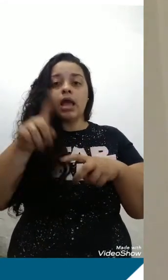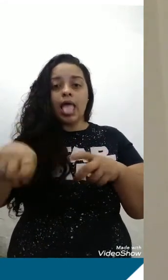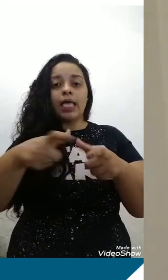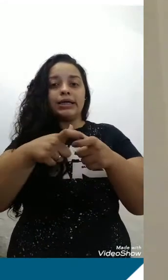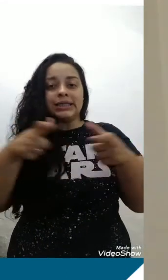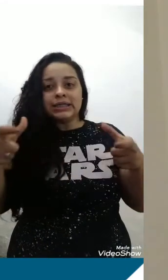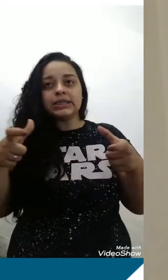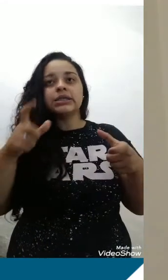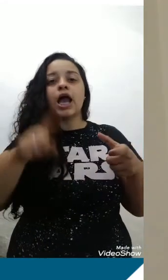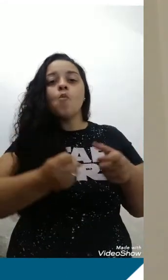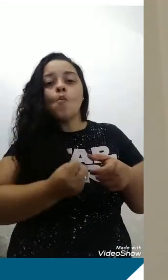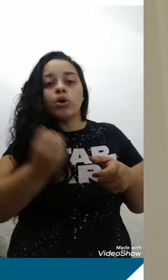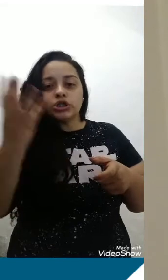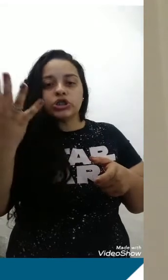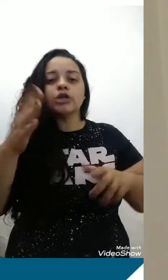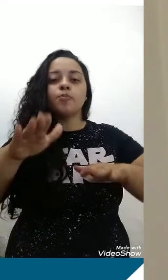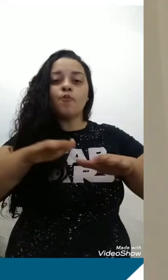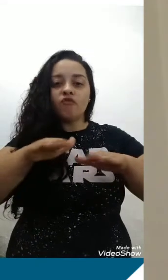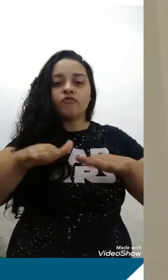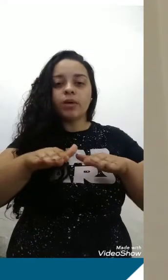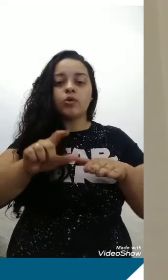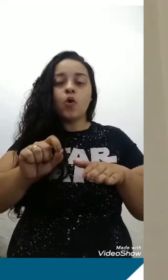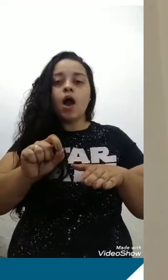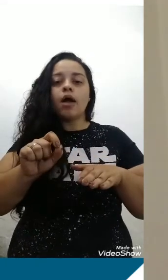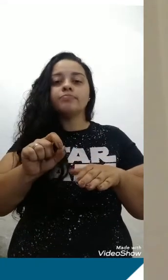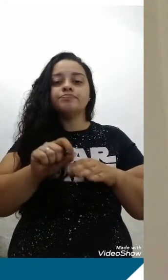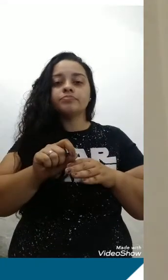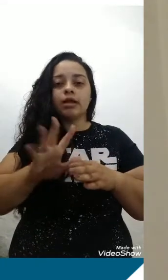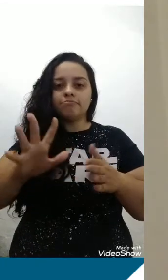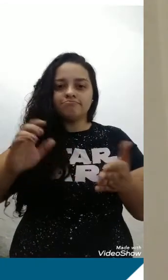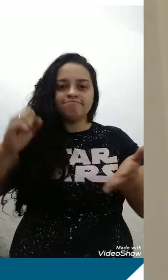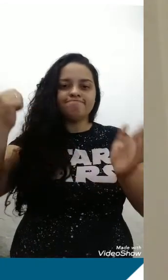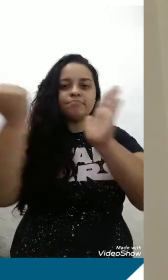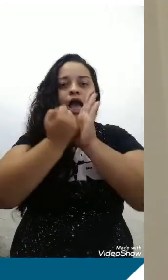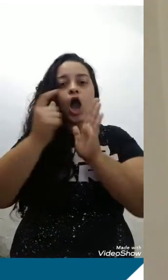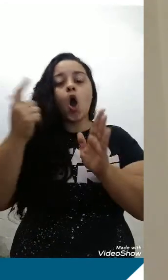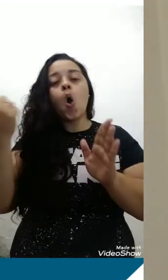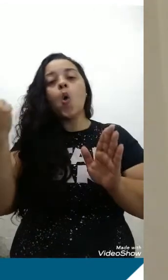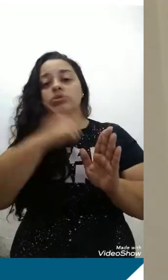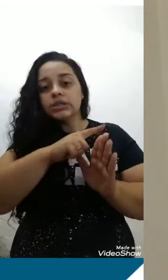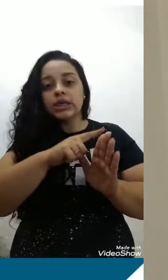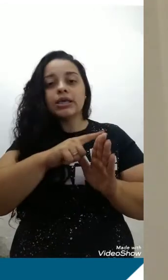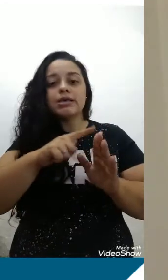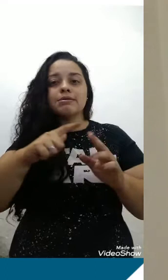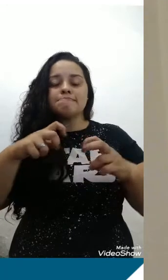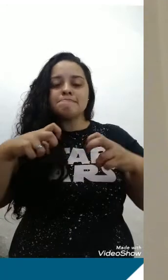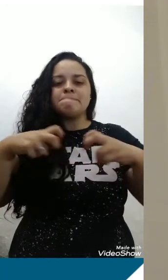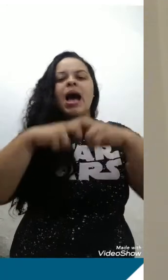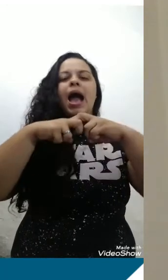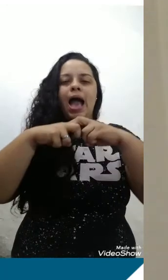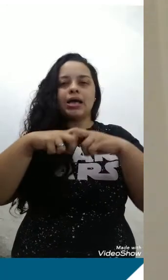colisão, é essa grandeza aqui, a quantidade de movimento, que determina a possibilidade de